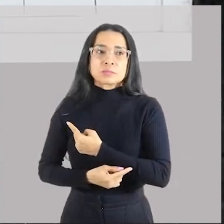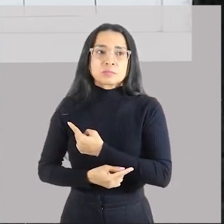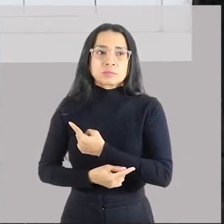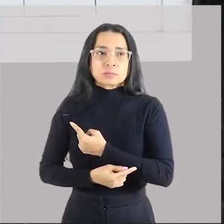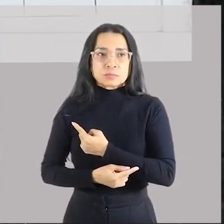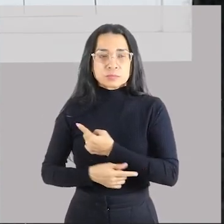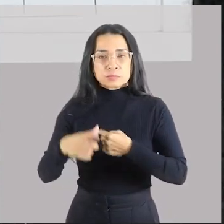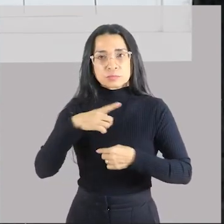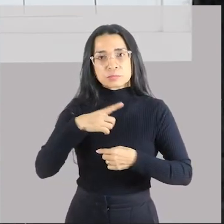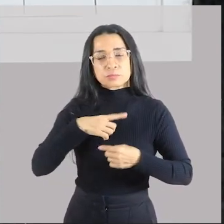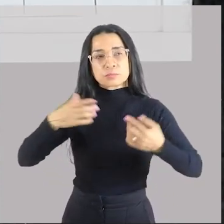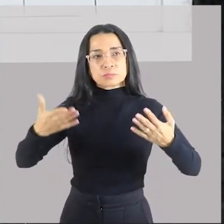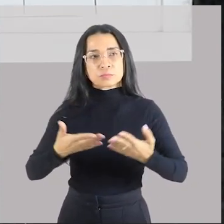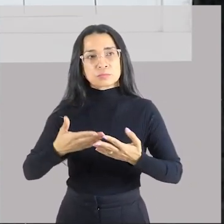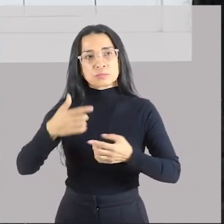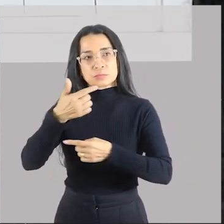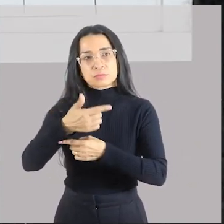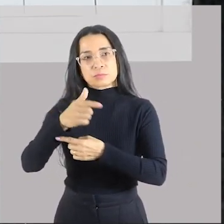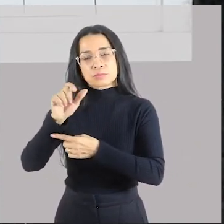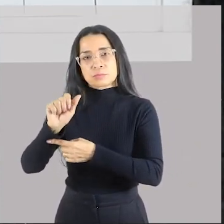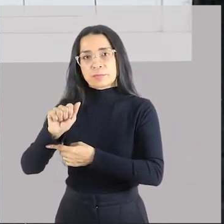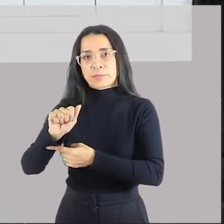Nós temos, então, 2A